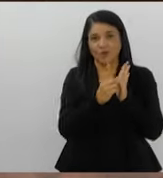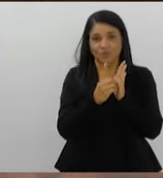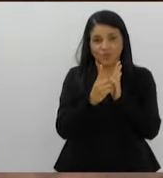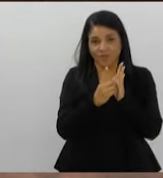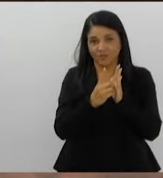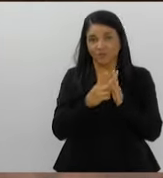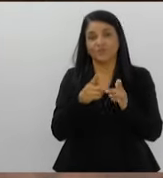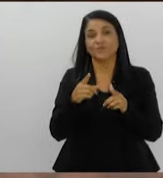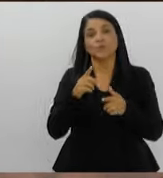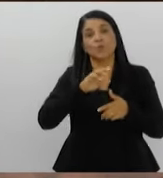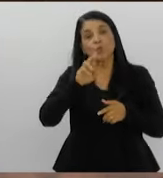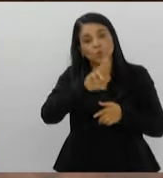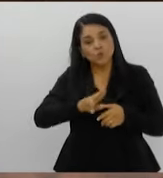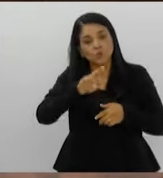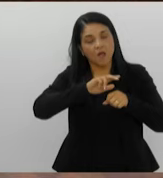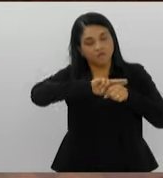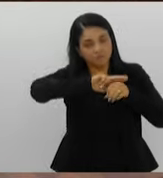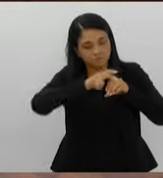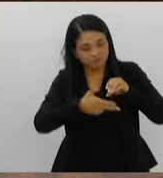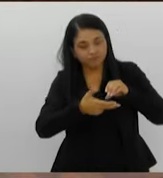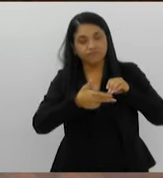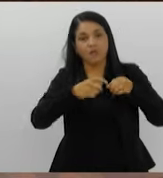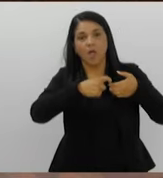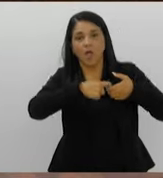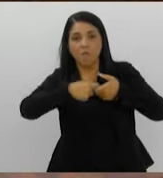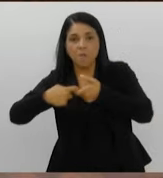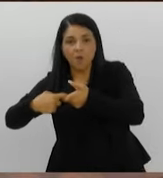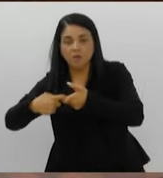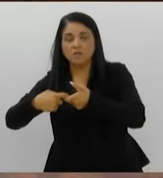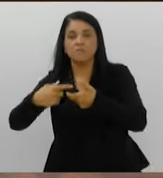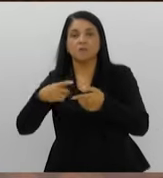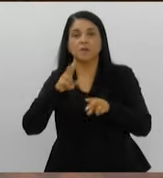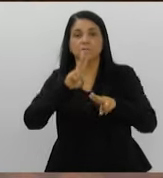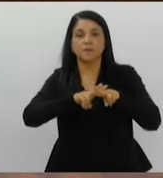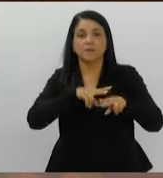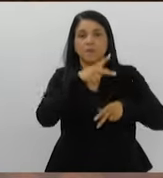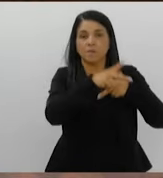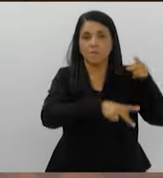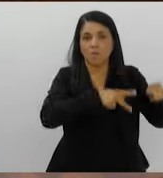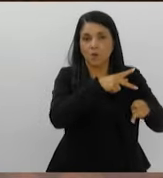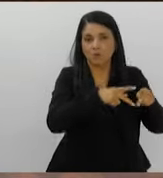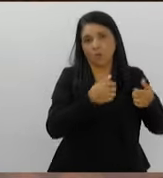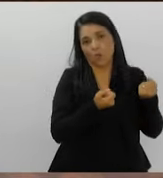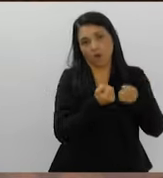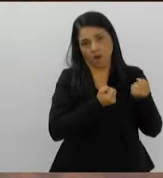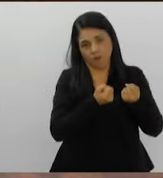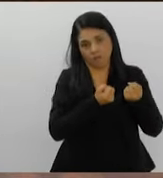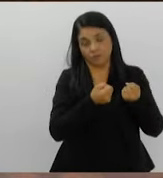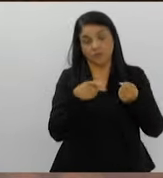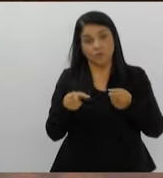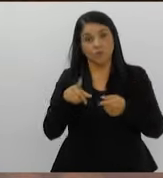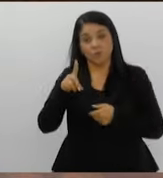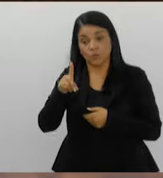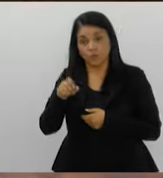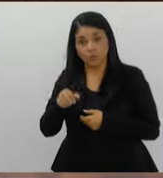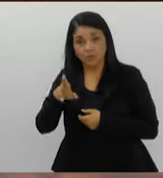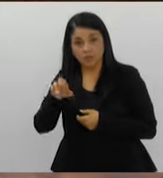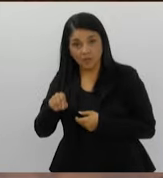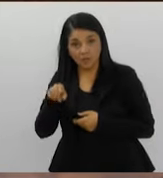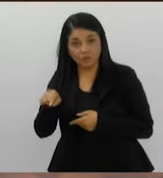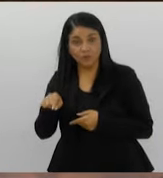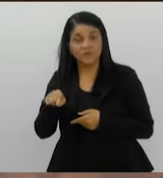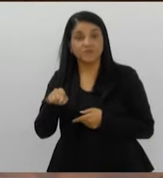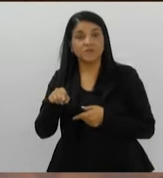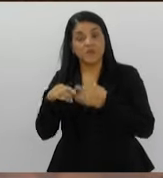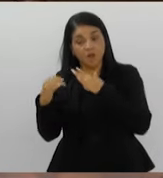seus reboques para prender carro da população, e o Detro é simplesmente um órgão que é para repreender transporte